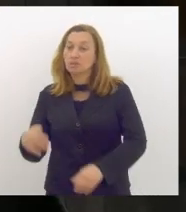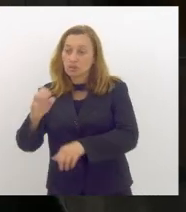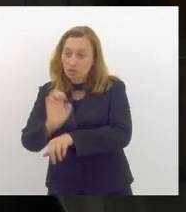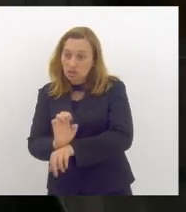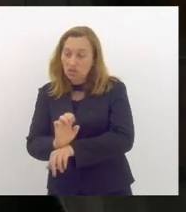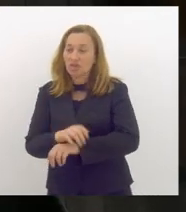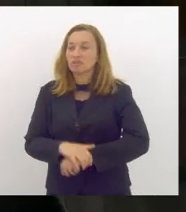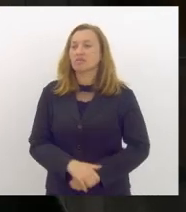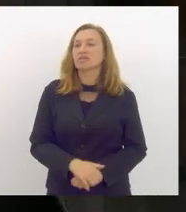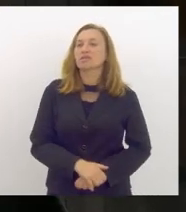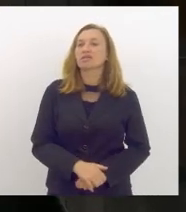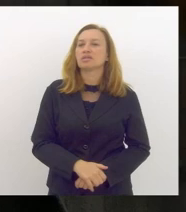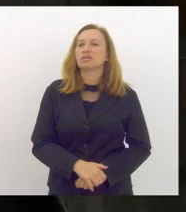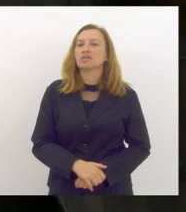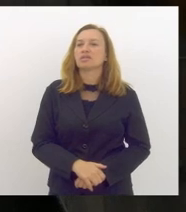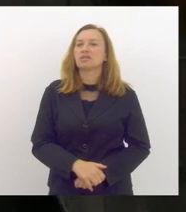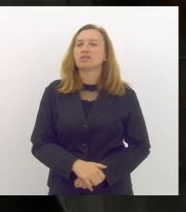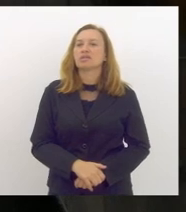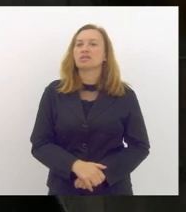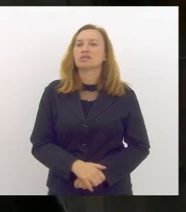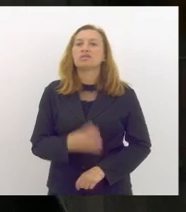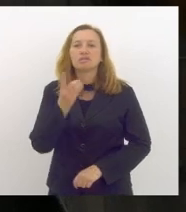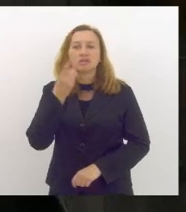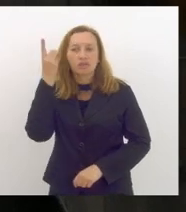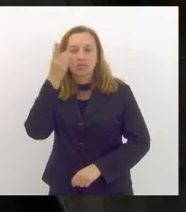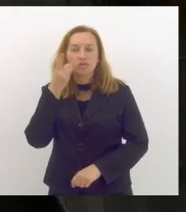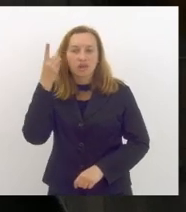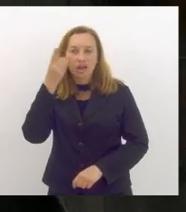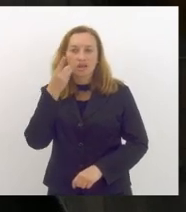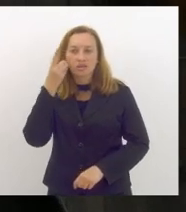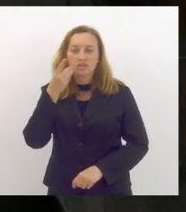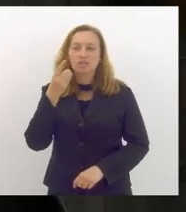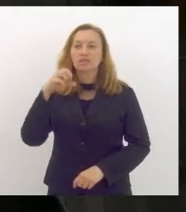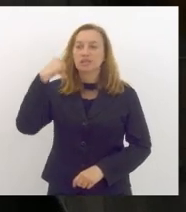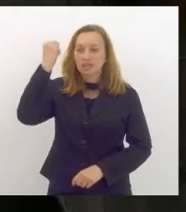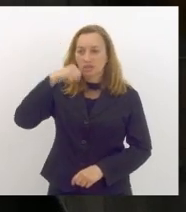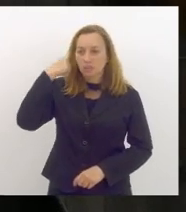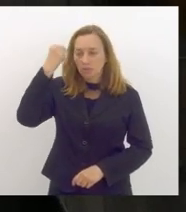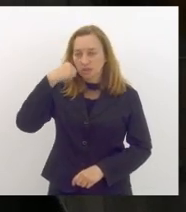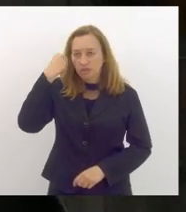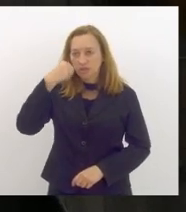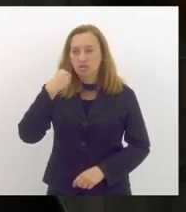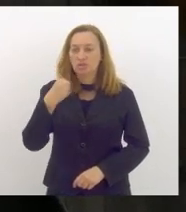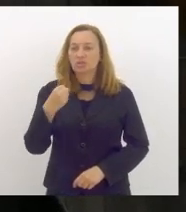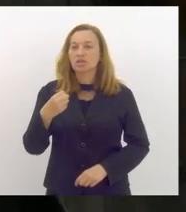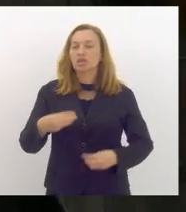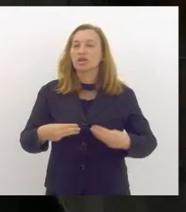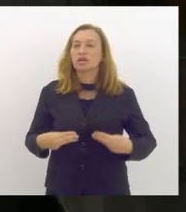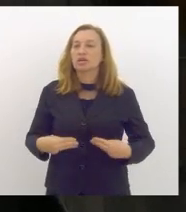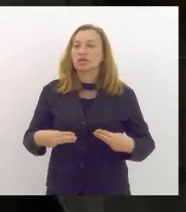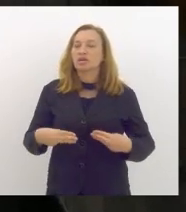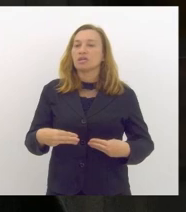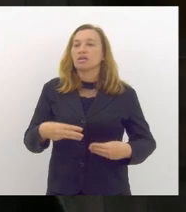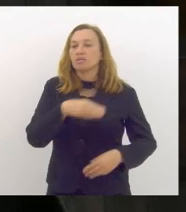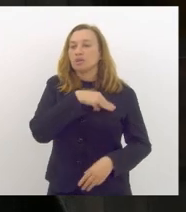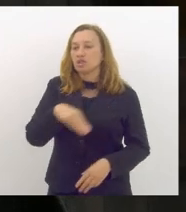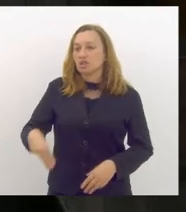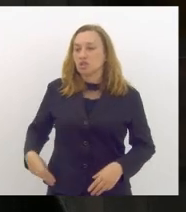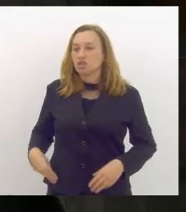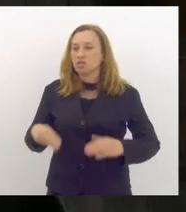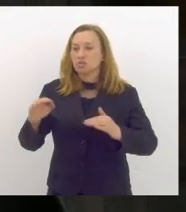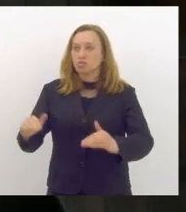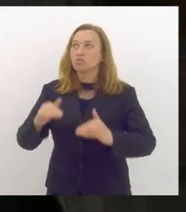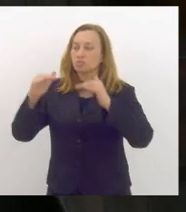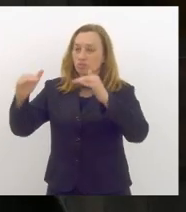estado além de Deputados senadores e ministros do Supremo Tribunal